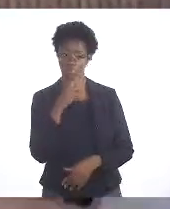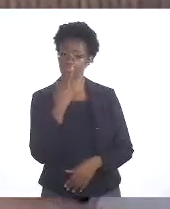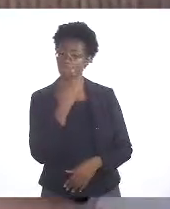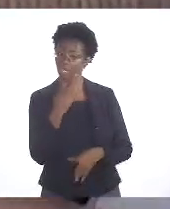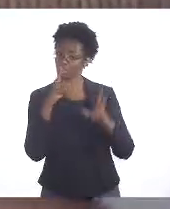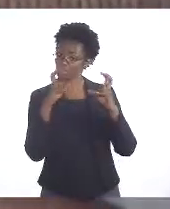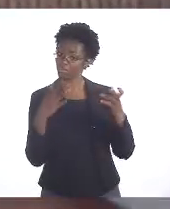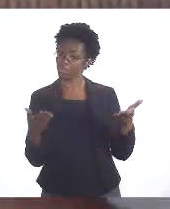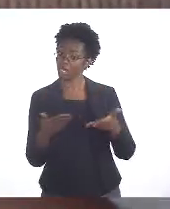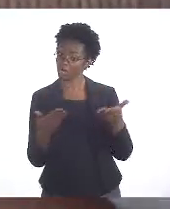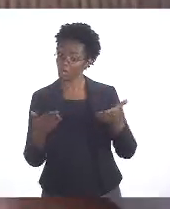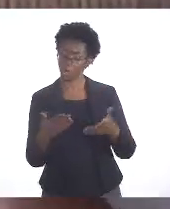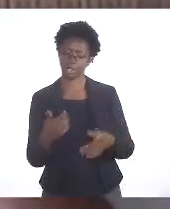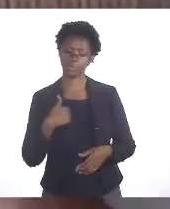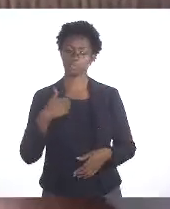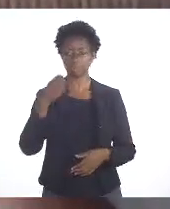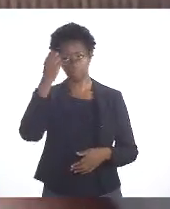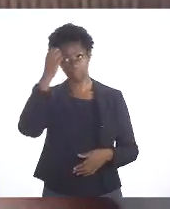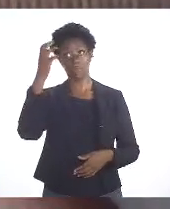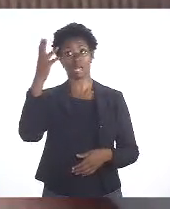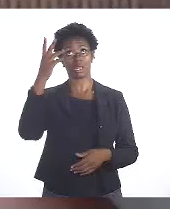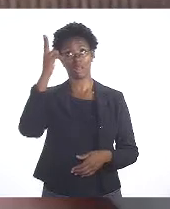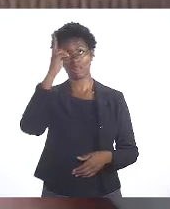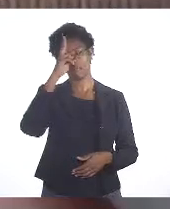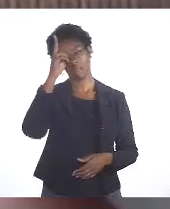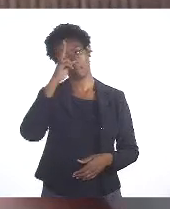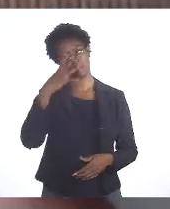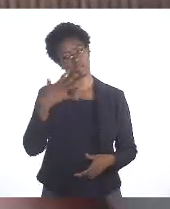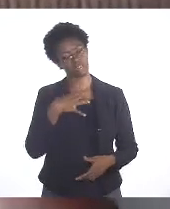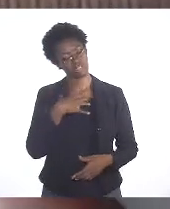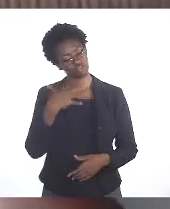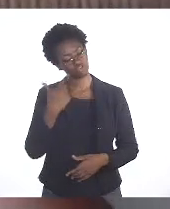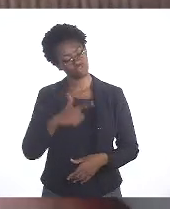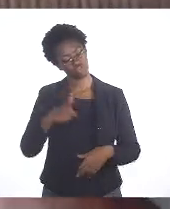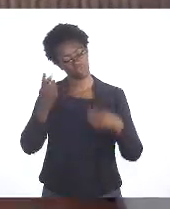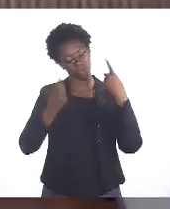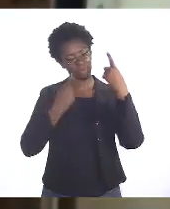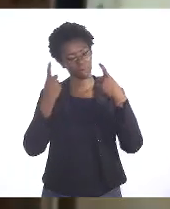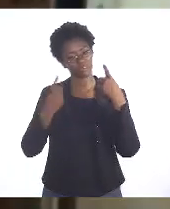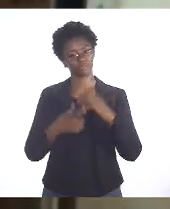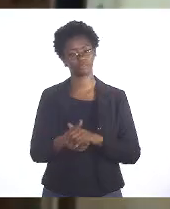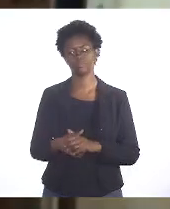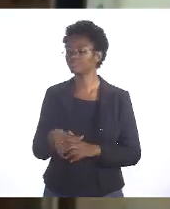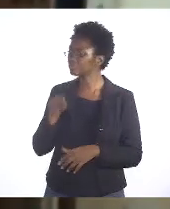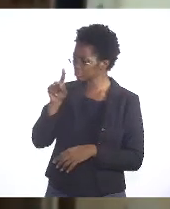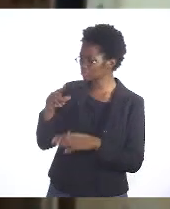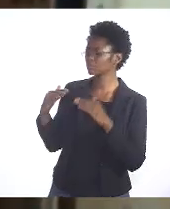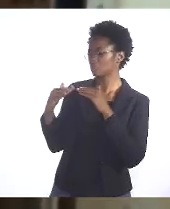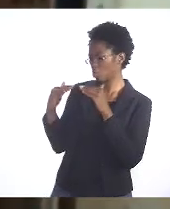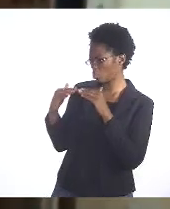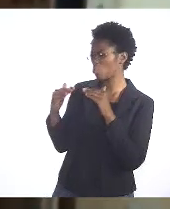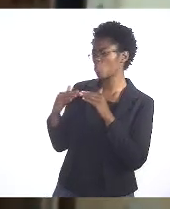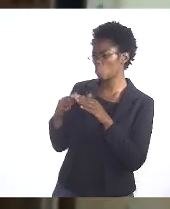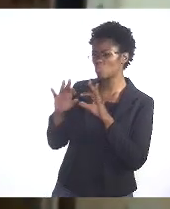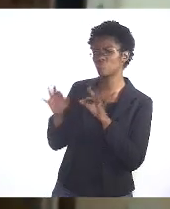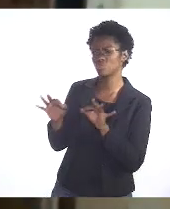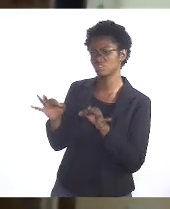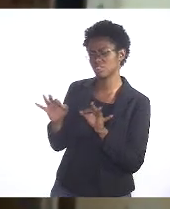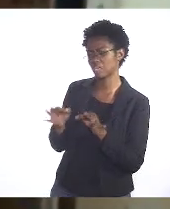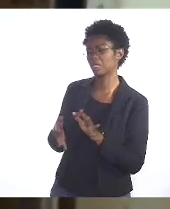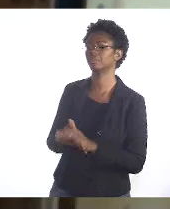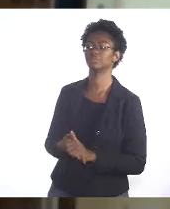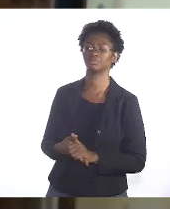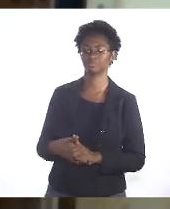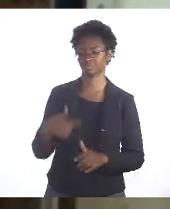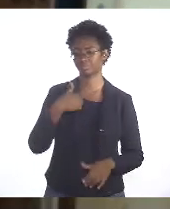sobre isso agora me causa essa preocupação. A senhora tem razão, deputada Mônica Francisco. Eu